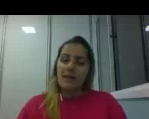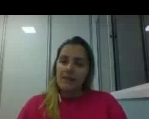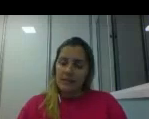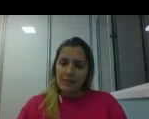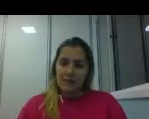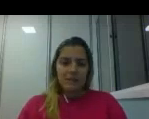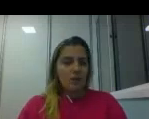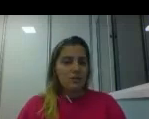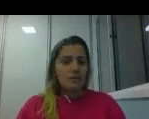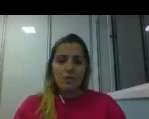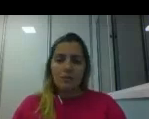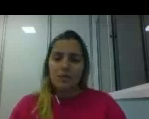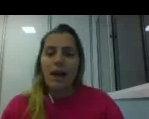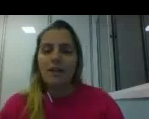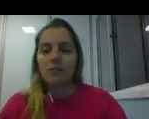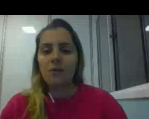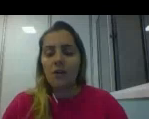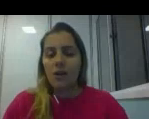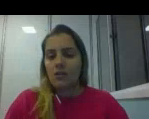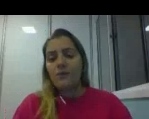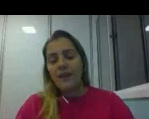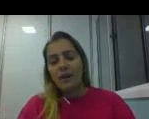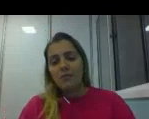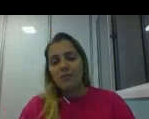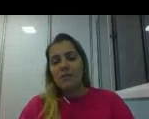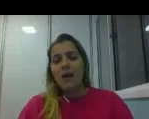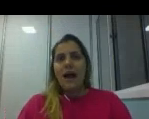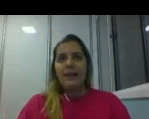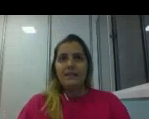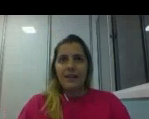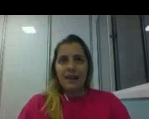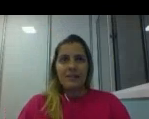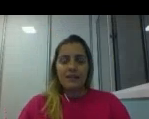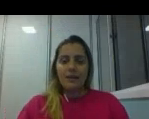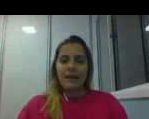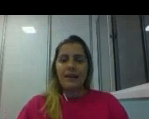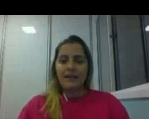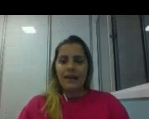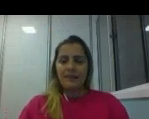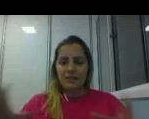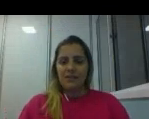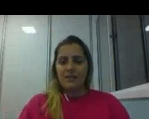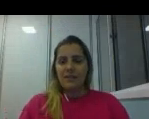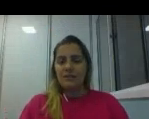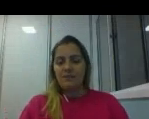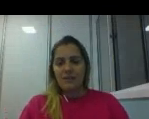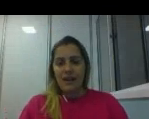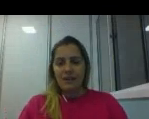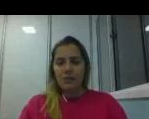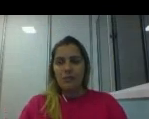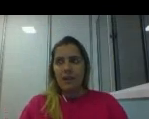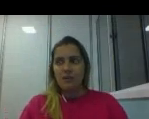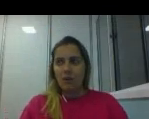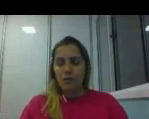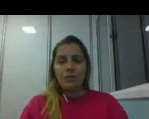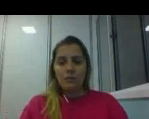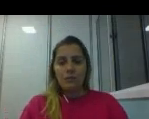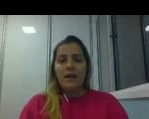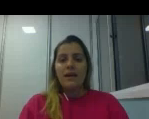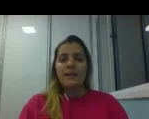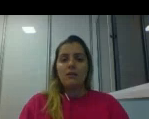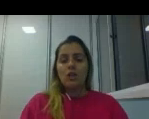temos semelhanças, mas nós não somos iguais, porque nós sofremos a interação e a intervenção, na verdade, do